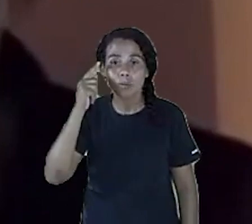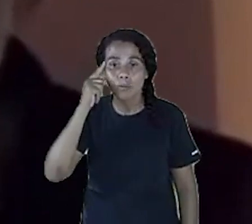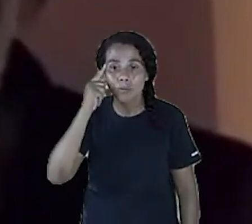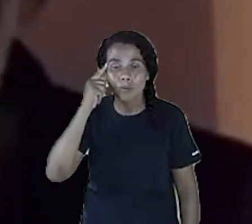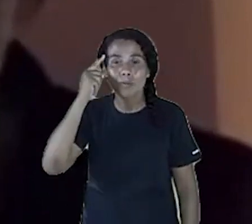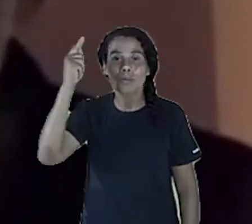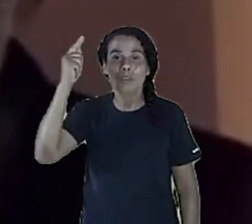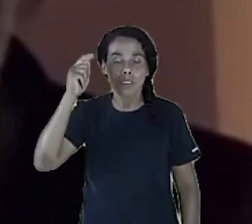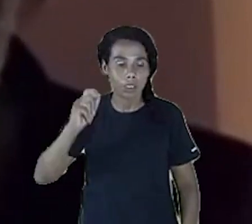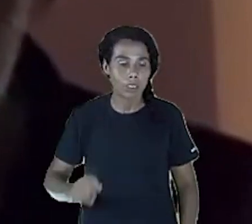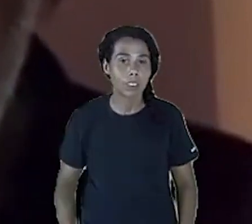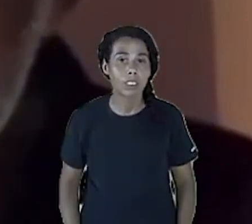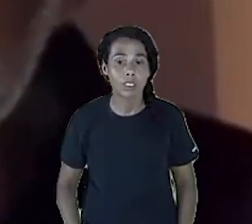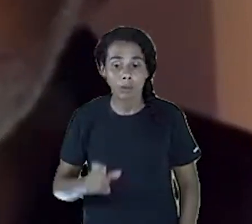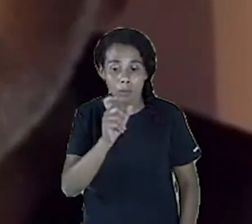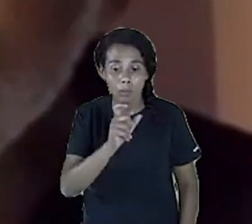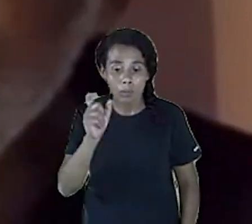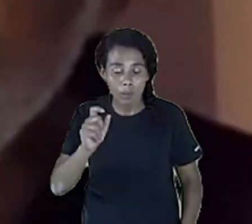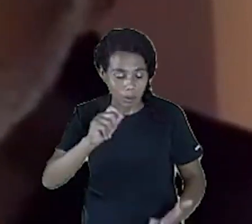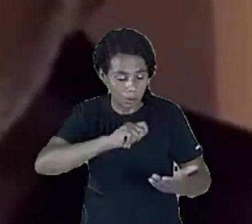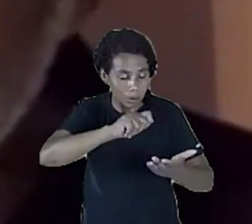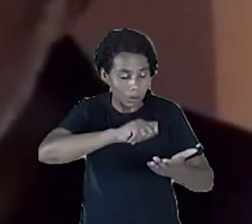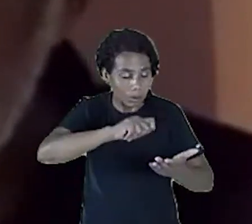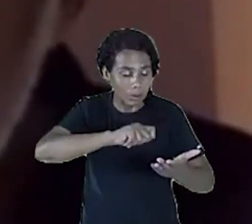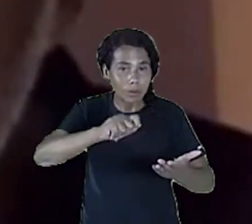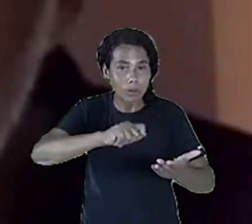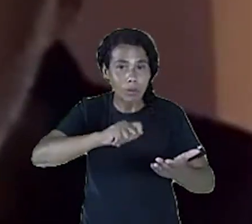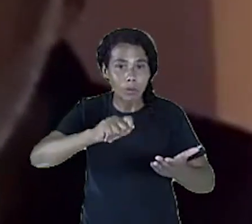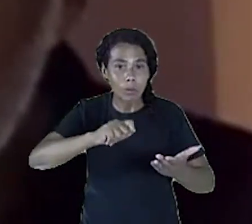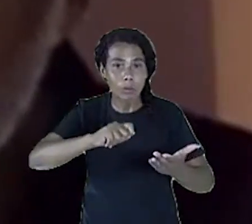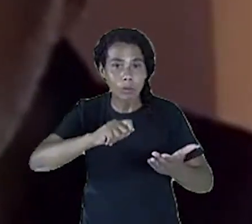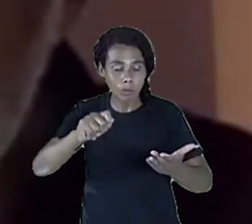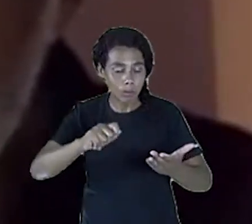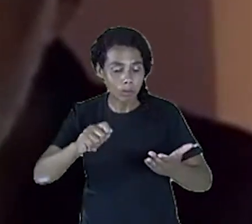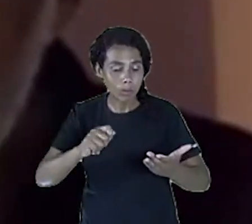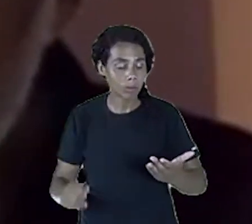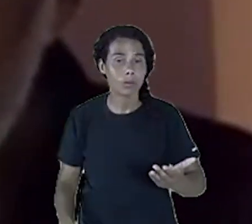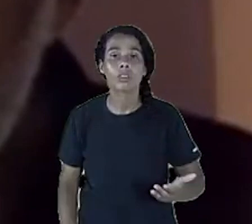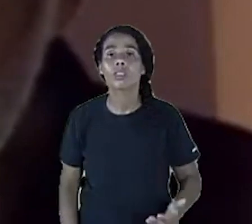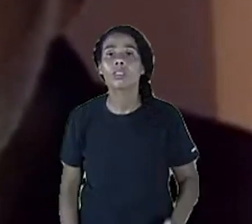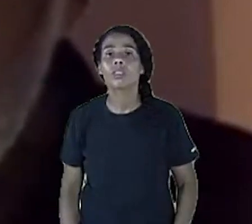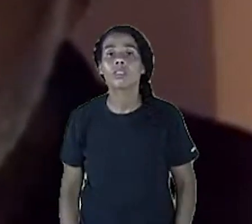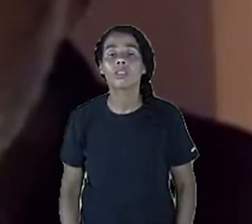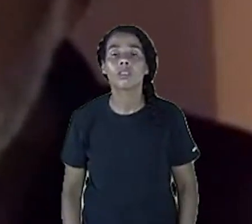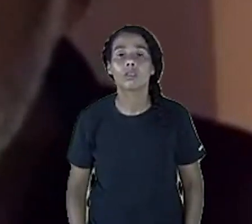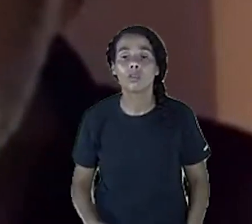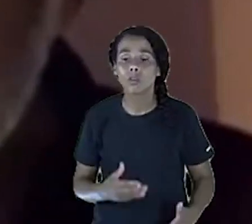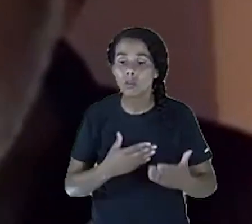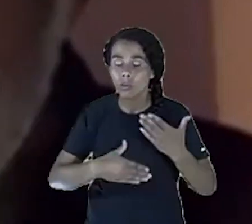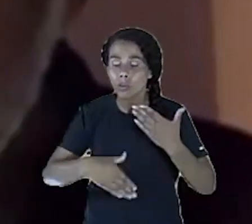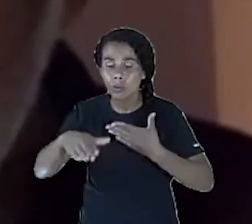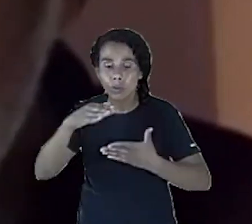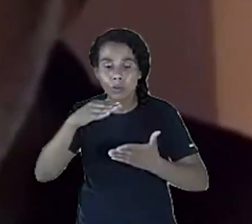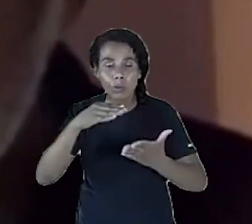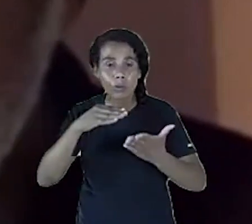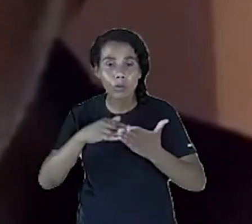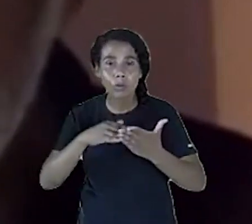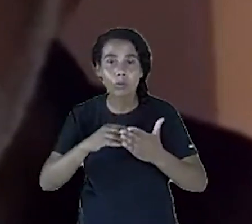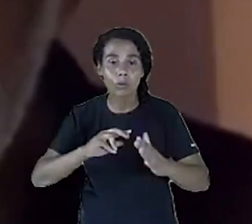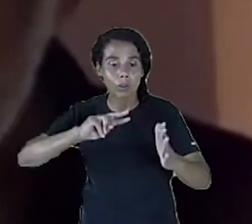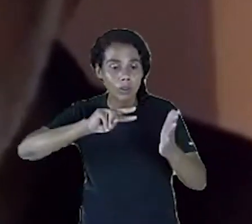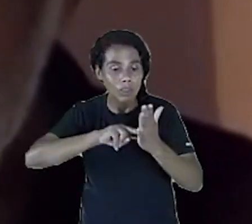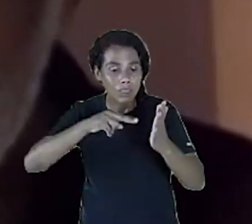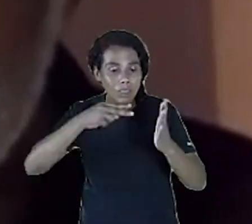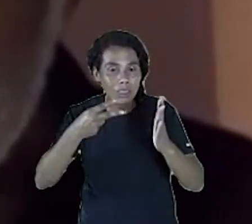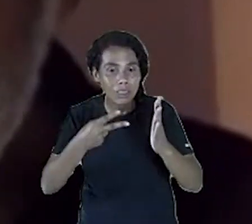som das palavras. E mais até do que o som das palavras, o som daquilo, dos significados e